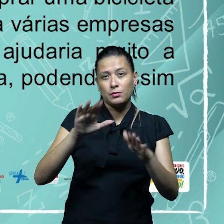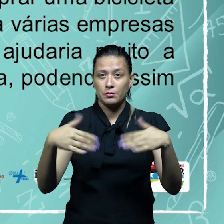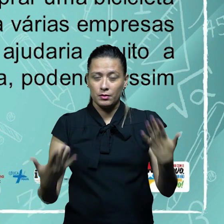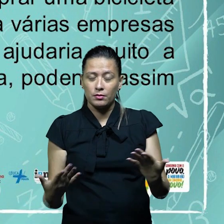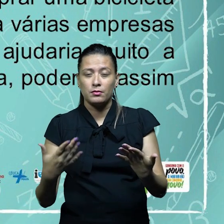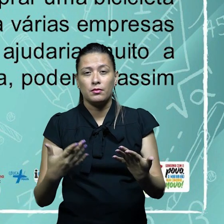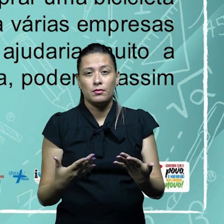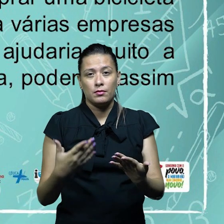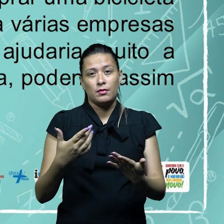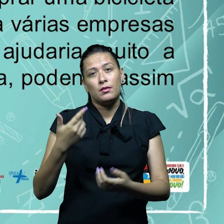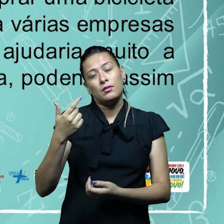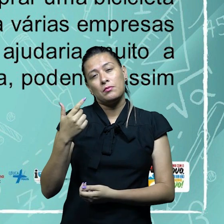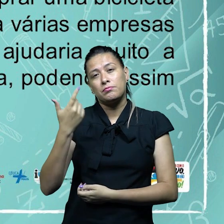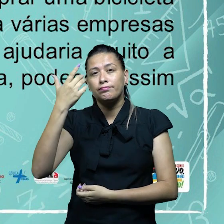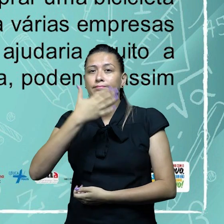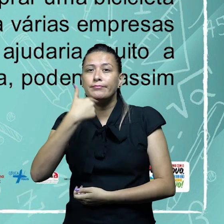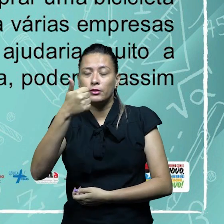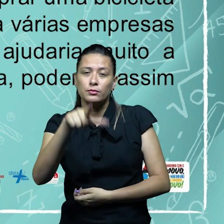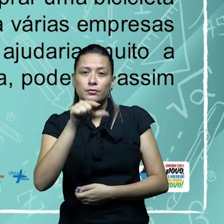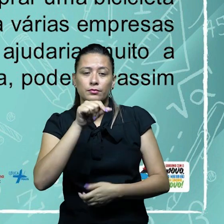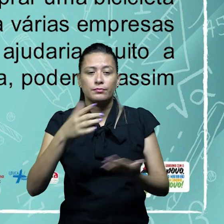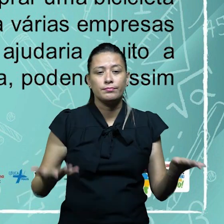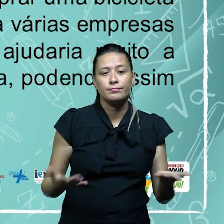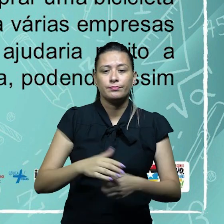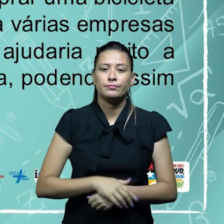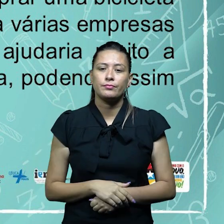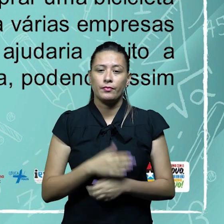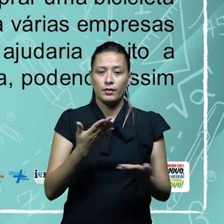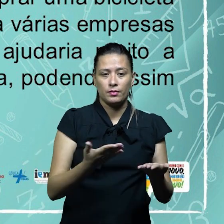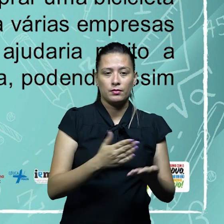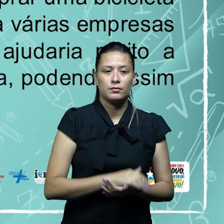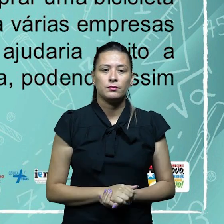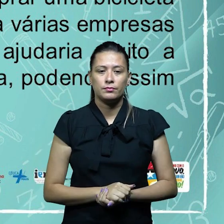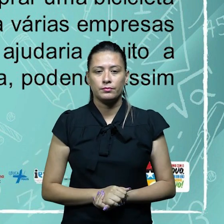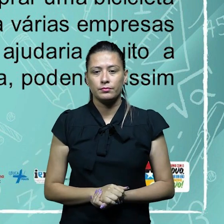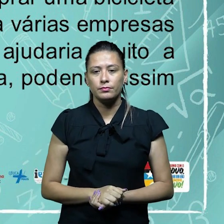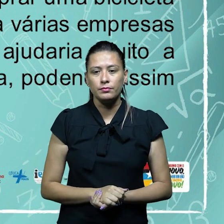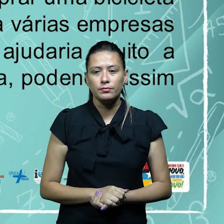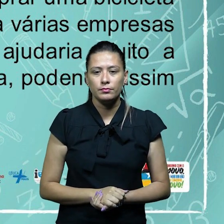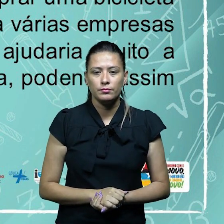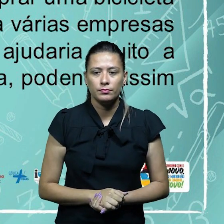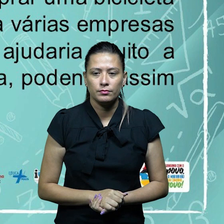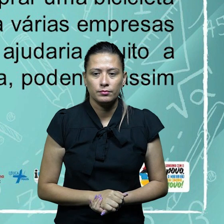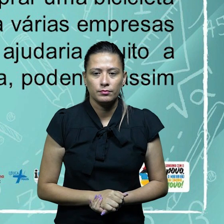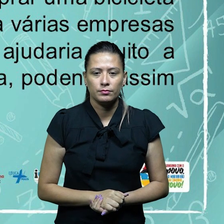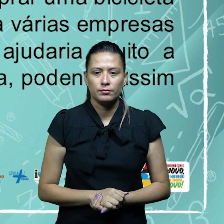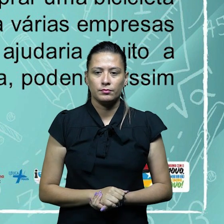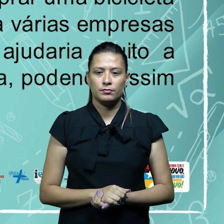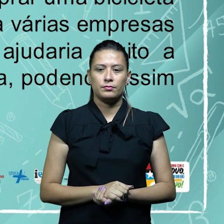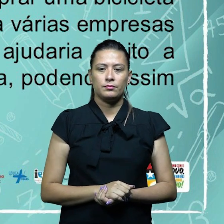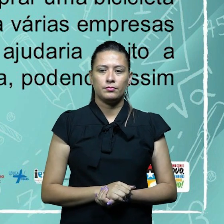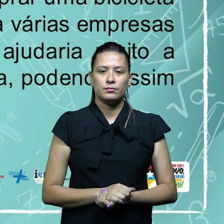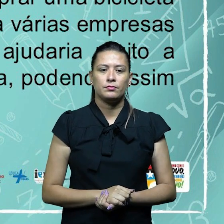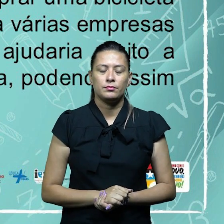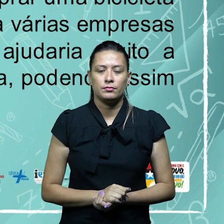A situação, tá, pessoal? Ela vai comprar a bicicleta ou casar. Se ela comprar a bicicleta, o trabalho dela é em relação se ela presta consultoria para